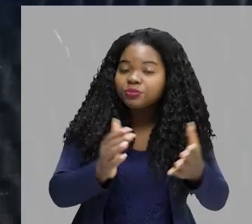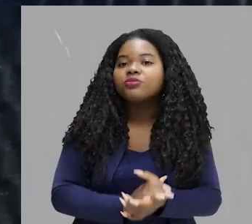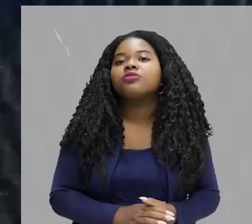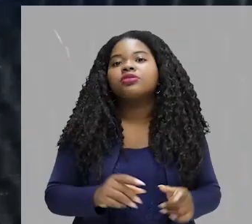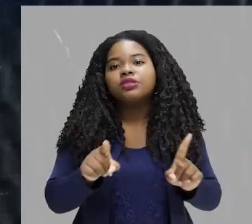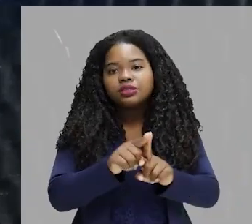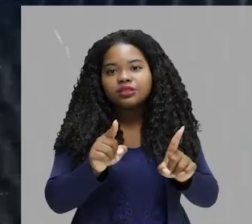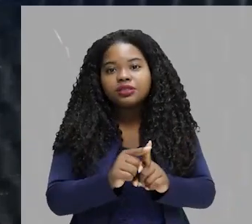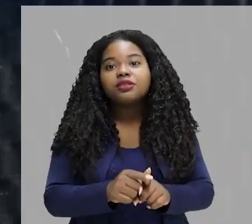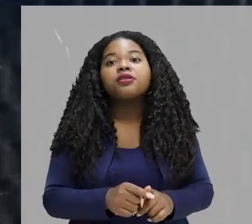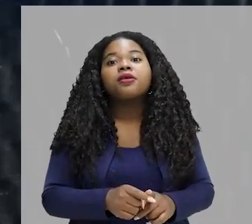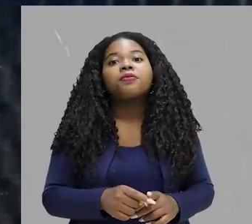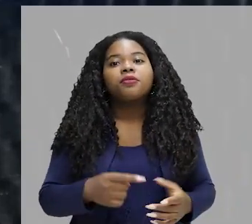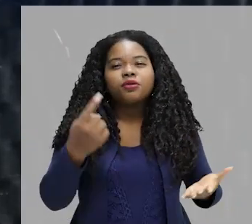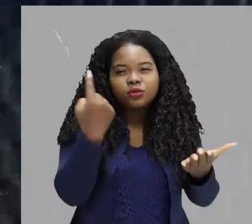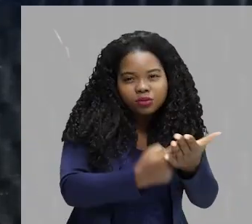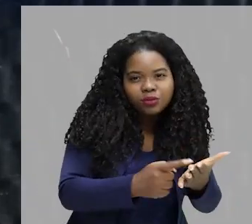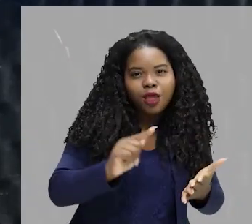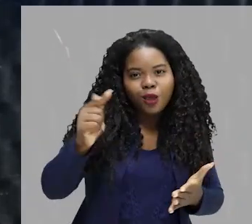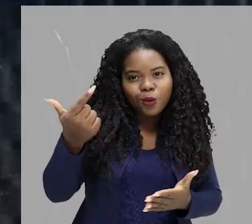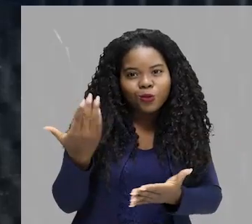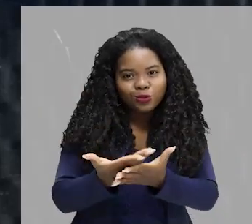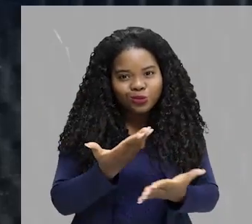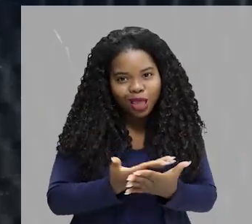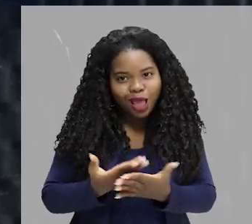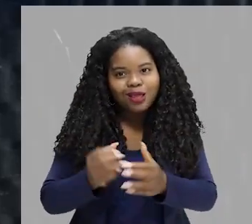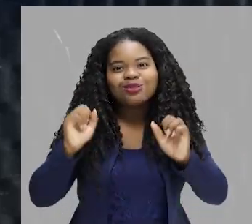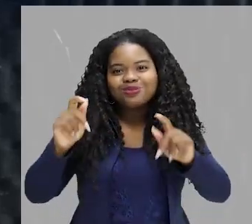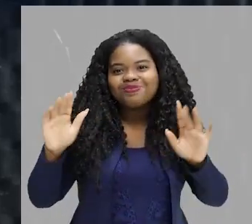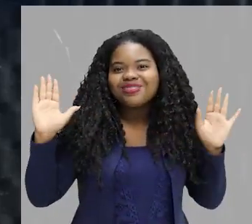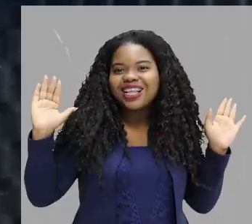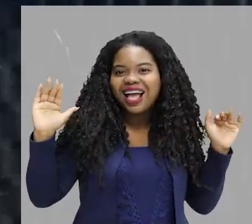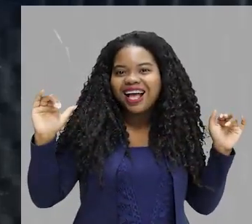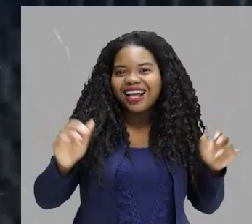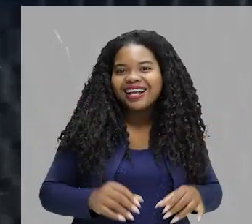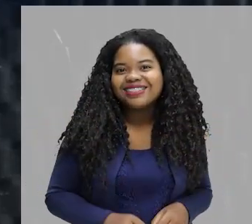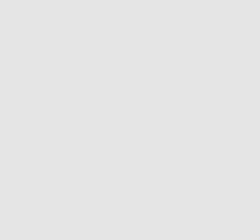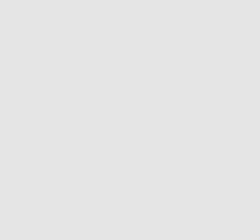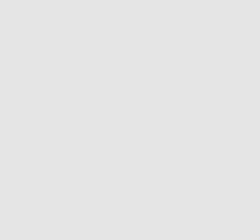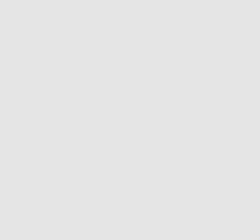e já deixo marcado o nosso encontro para uma próxima videoaula. Então é isso. Tchau, tchau.